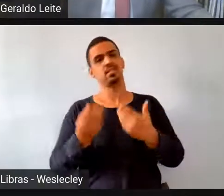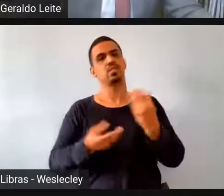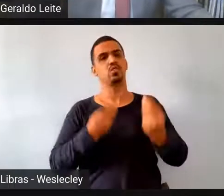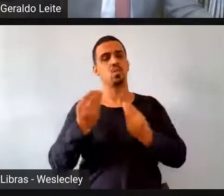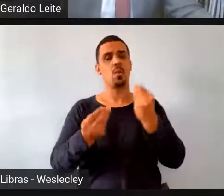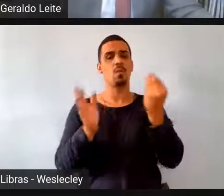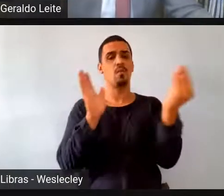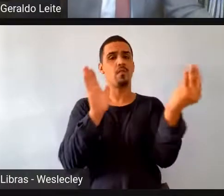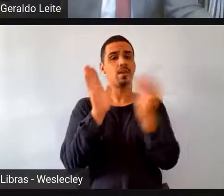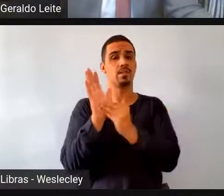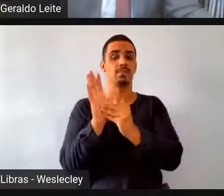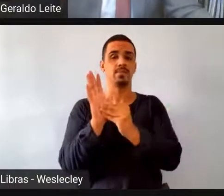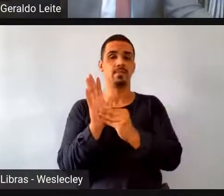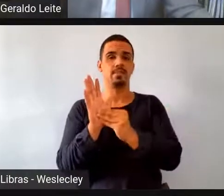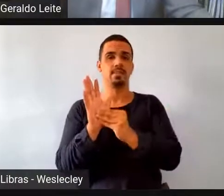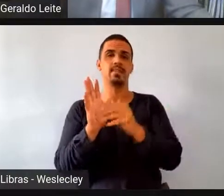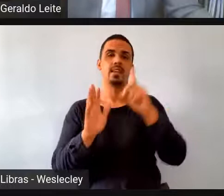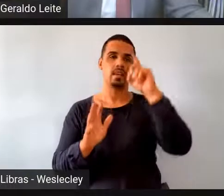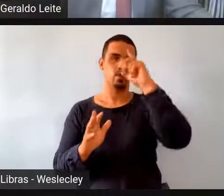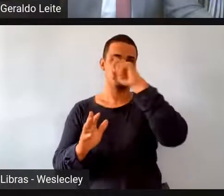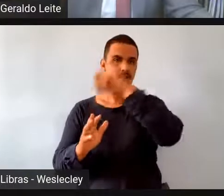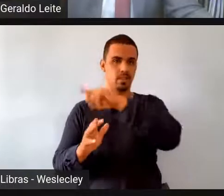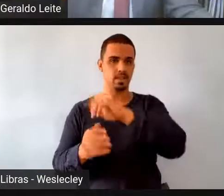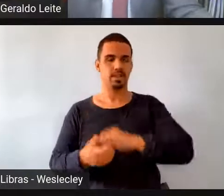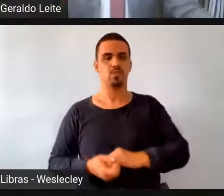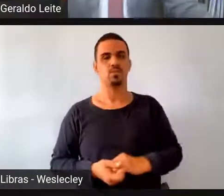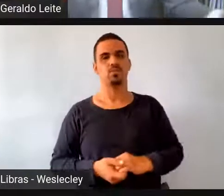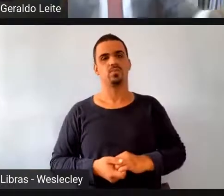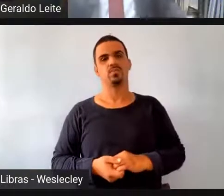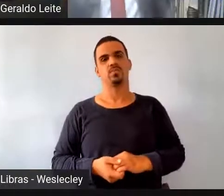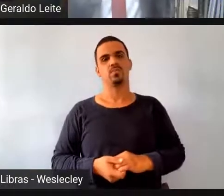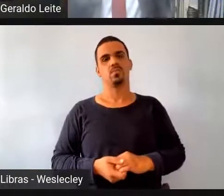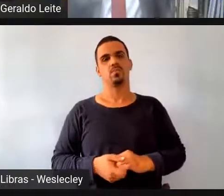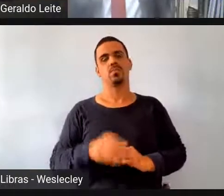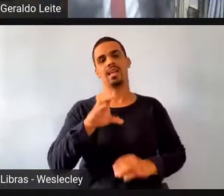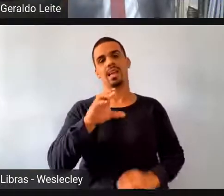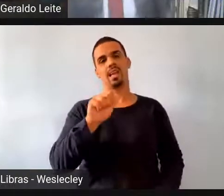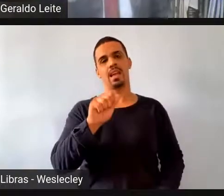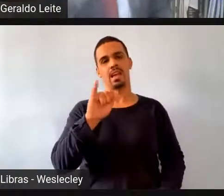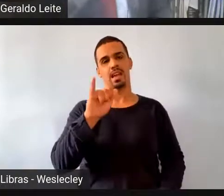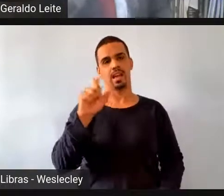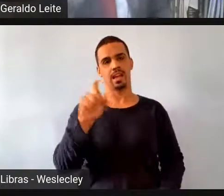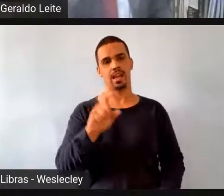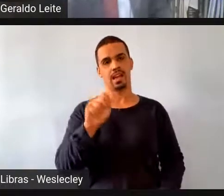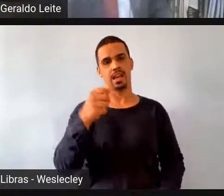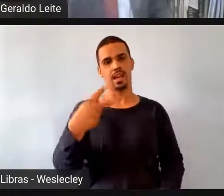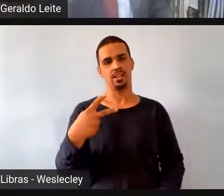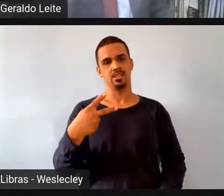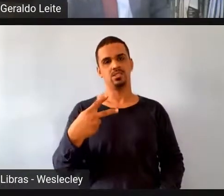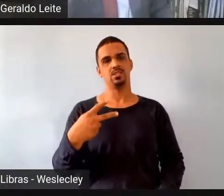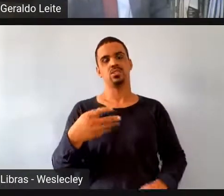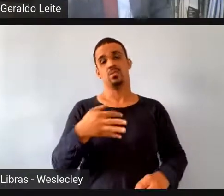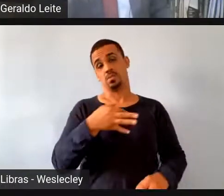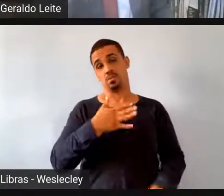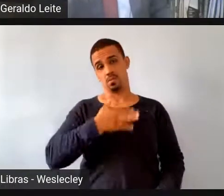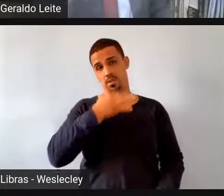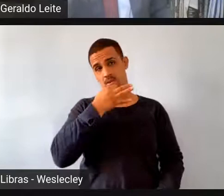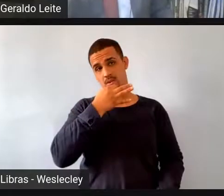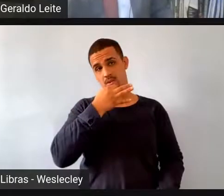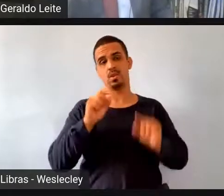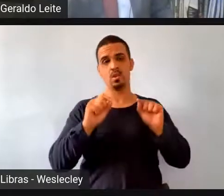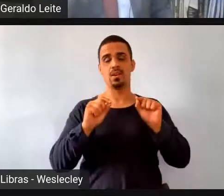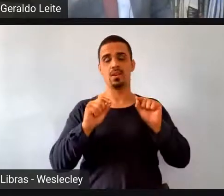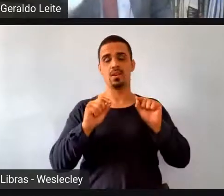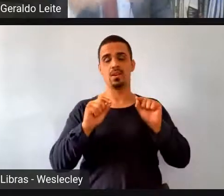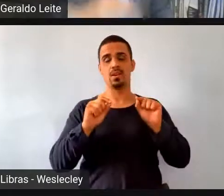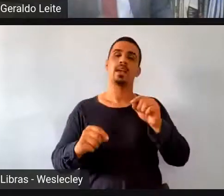isso é o complicado. Do ponto de vista do Caixa 2, né, é interessante a gente observar que